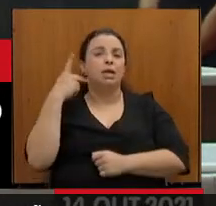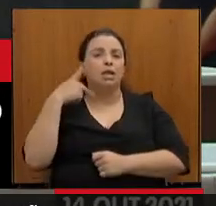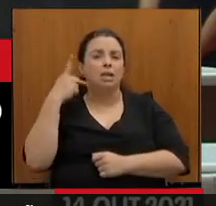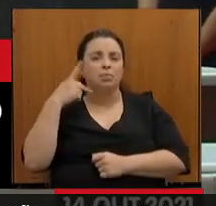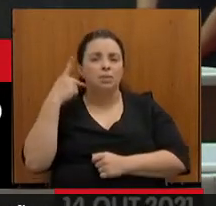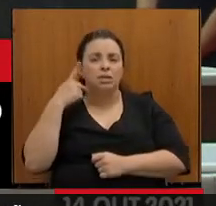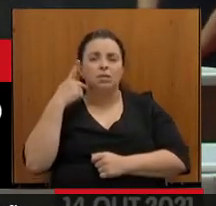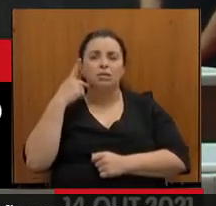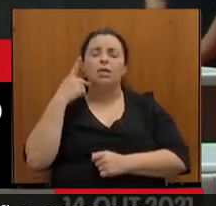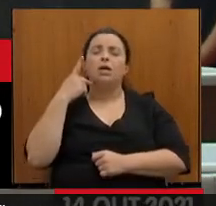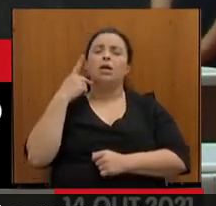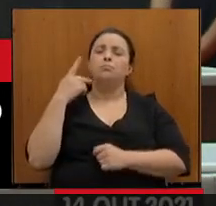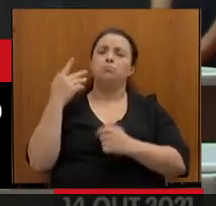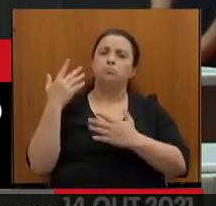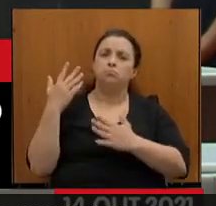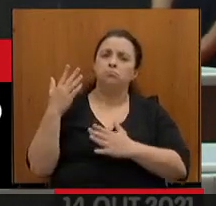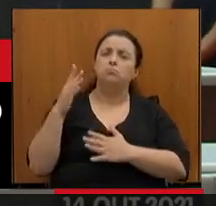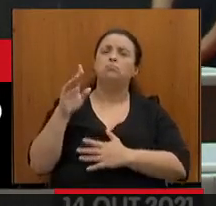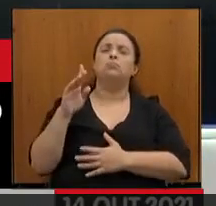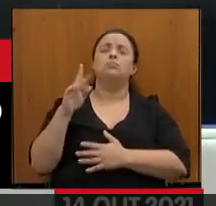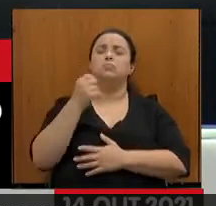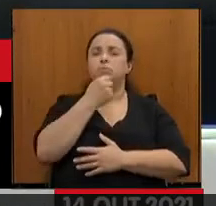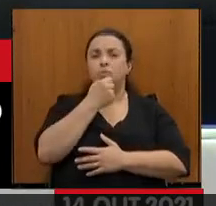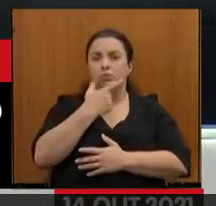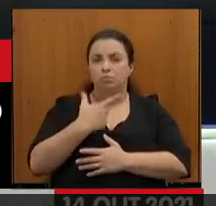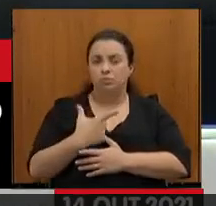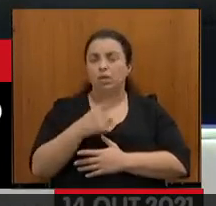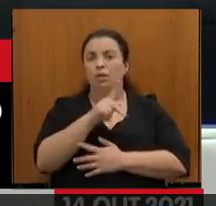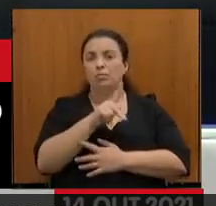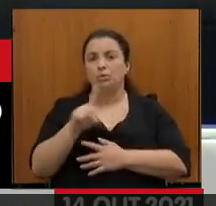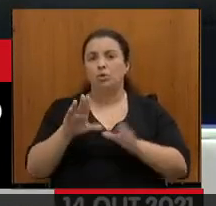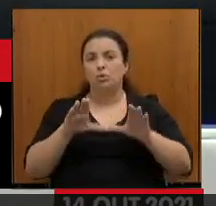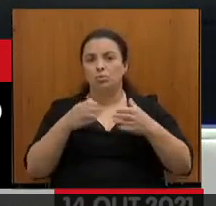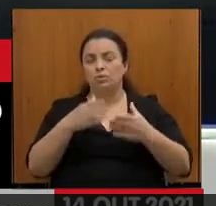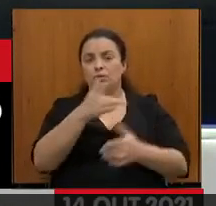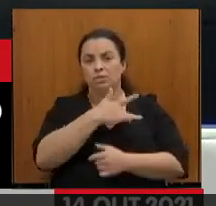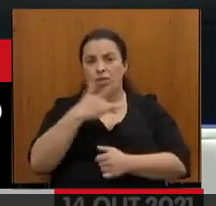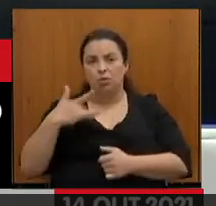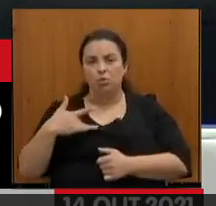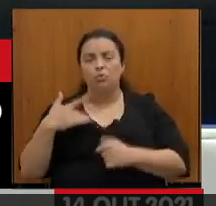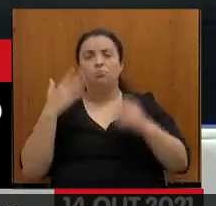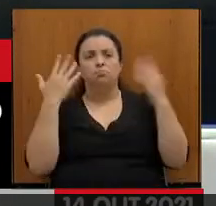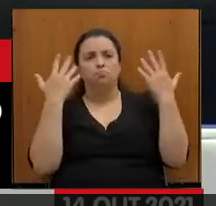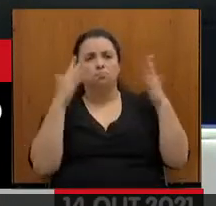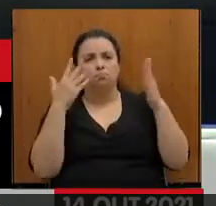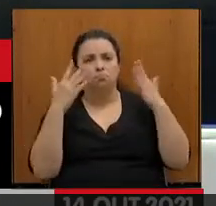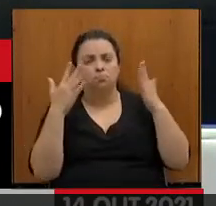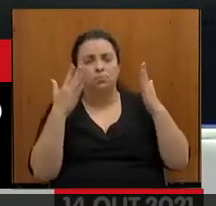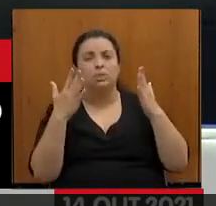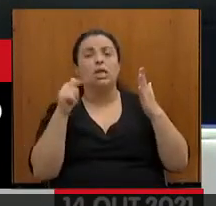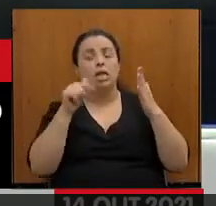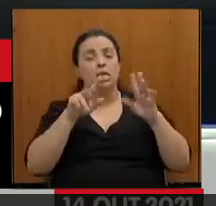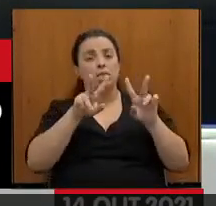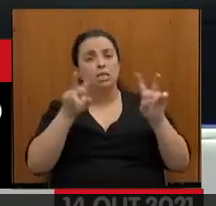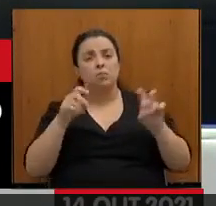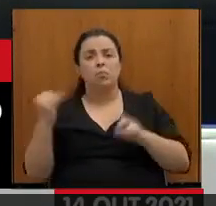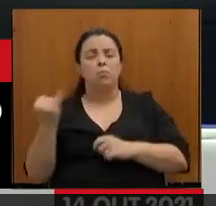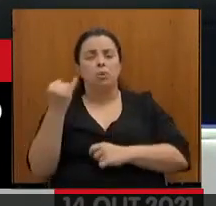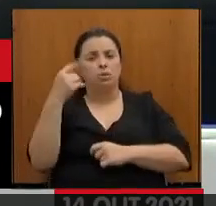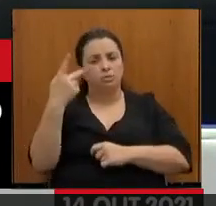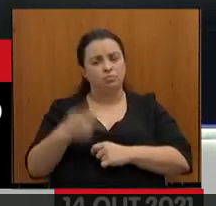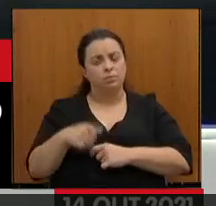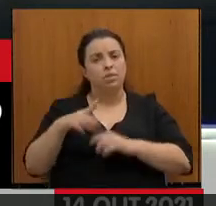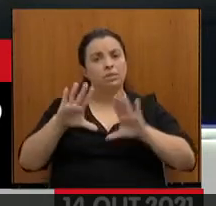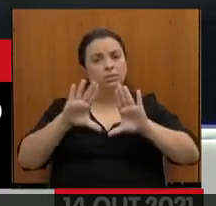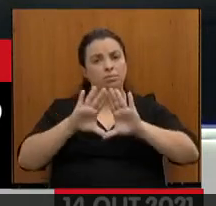que preside a Comissão de Saúde, parabenizando também por trazer esse tema tão importante a esta casa. Saudar